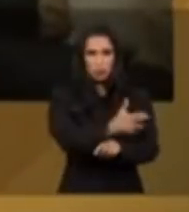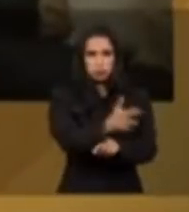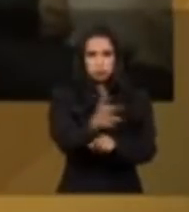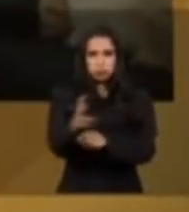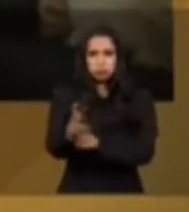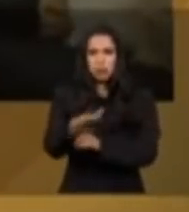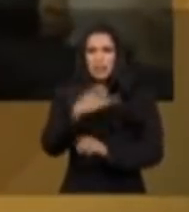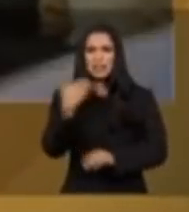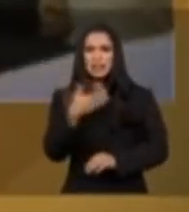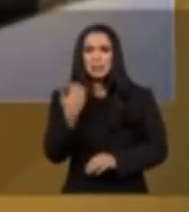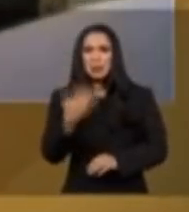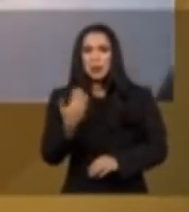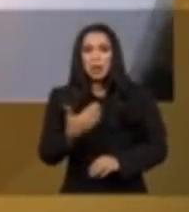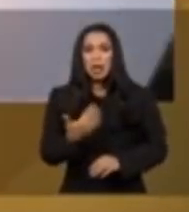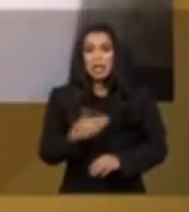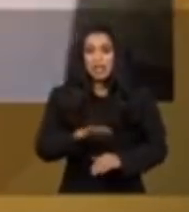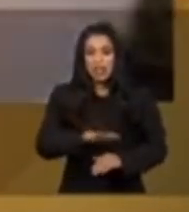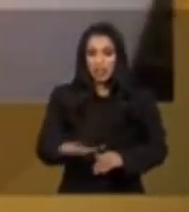e